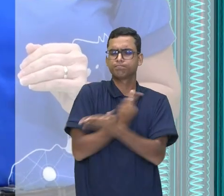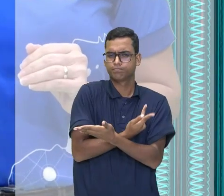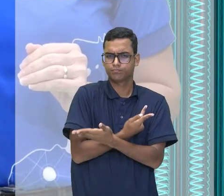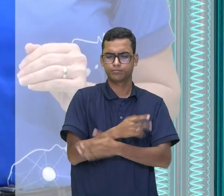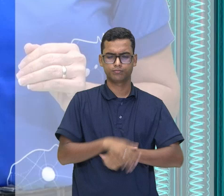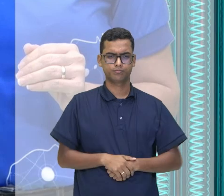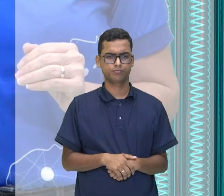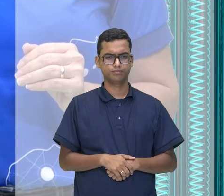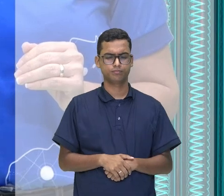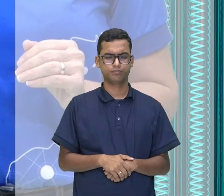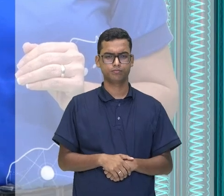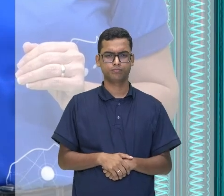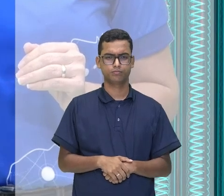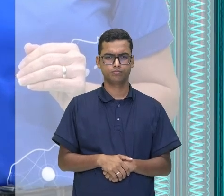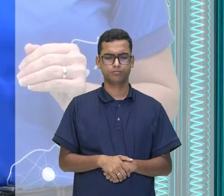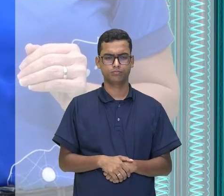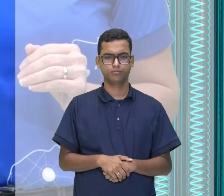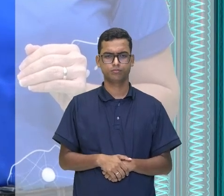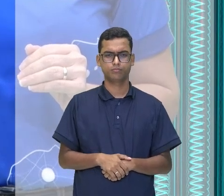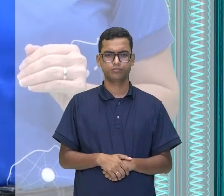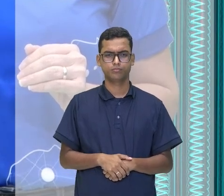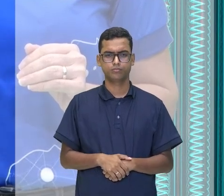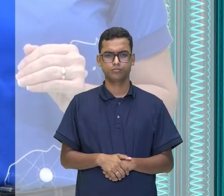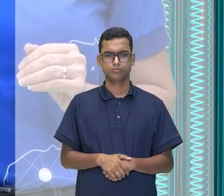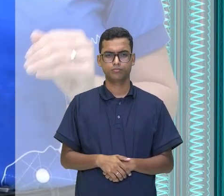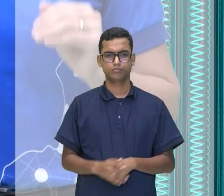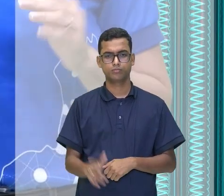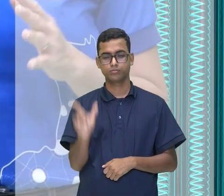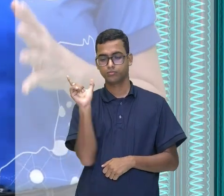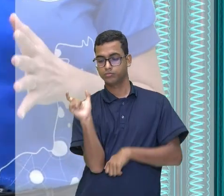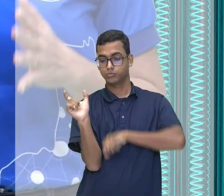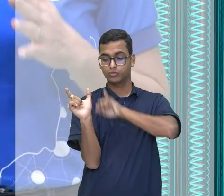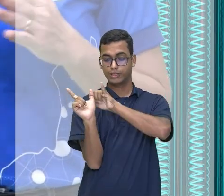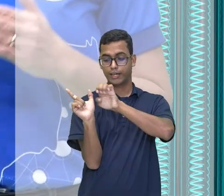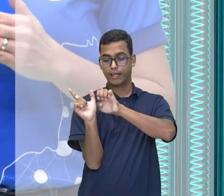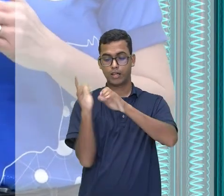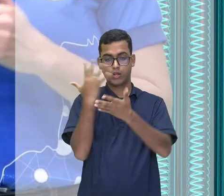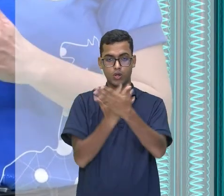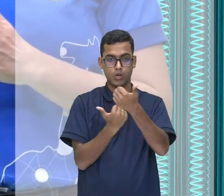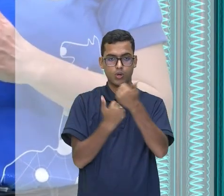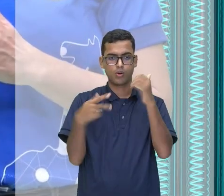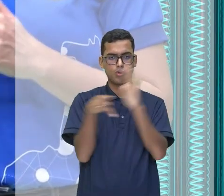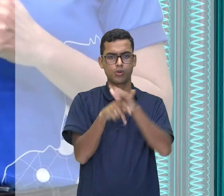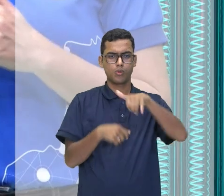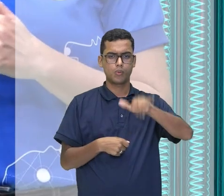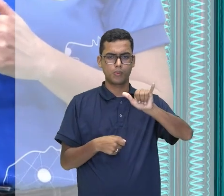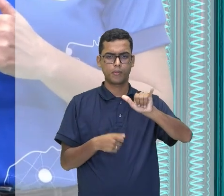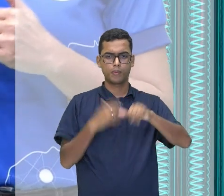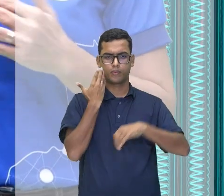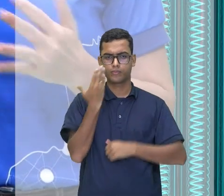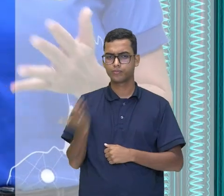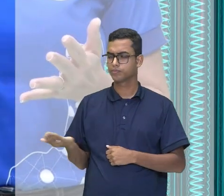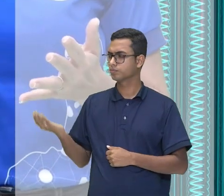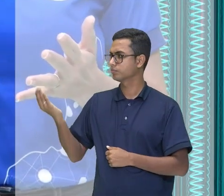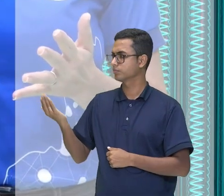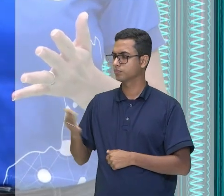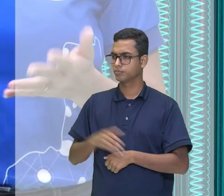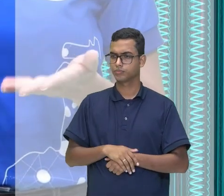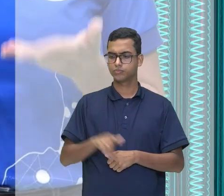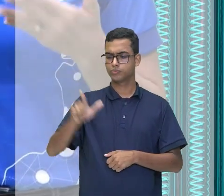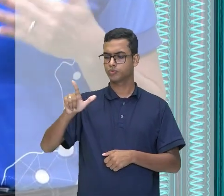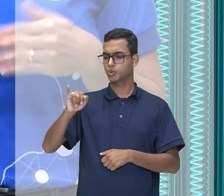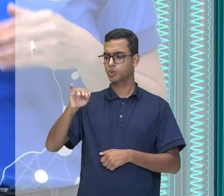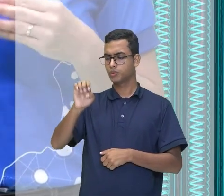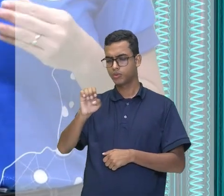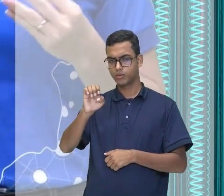ser substituído pelo Y, ok? E aí você acrescenta ING. Lie,